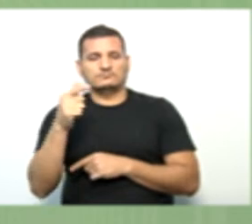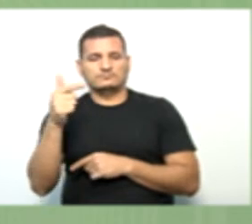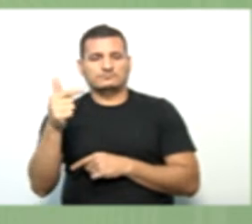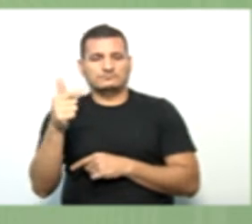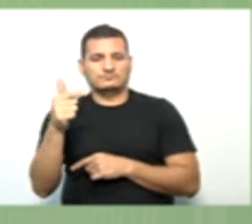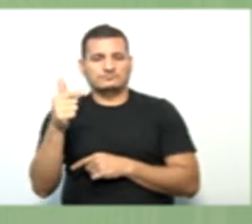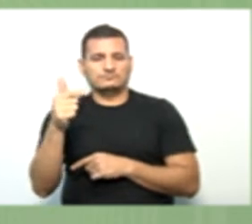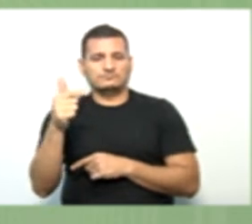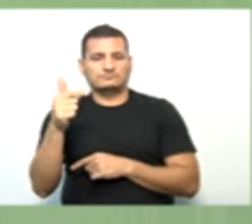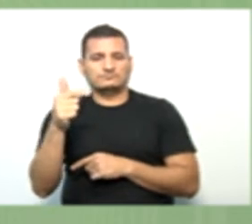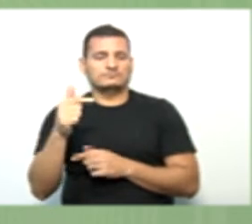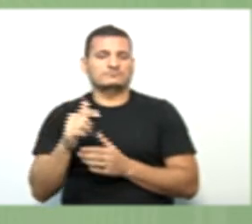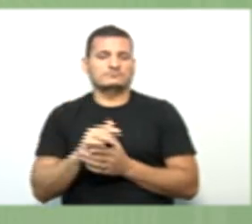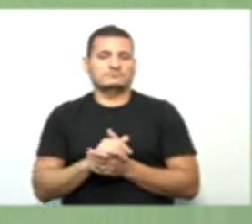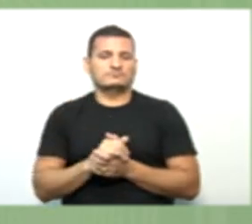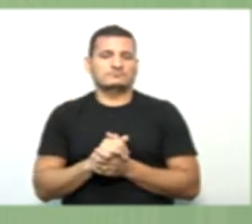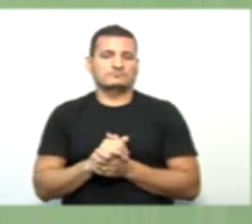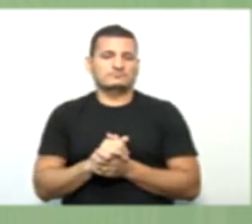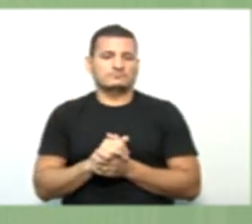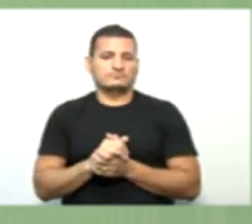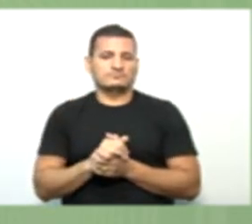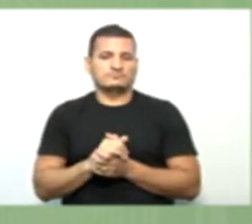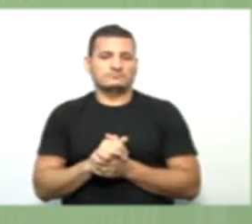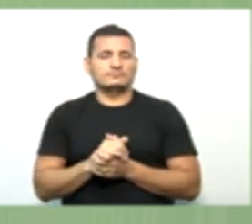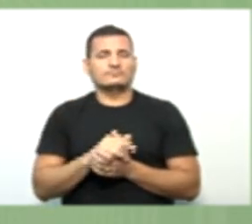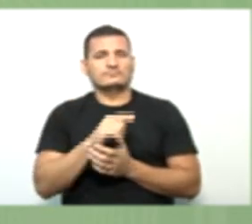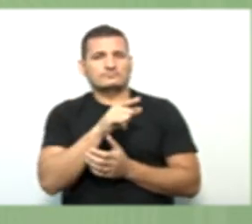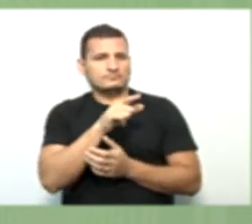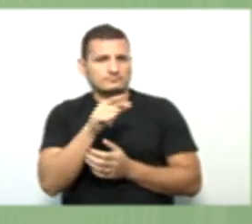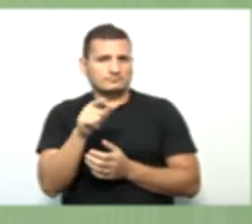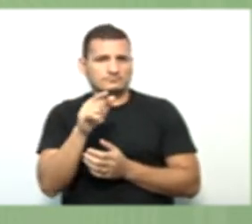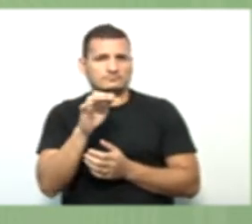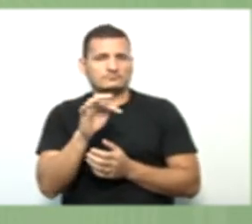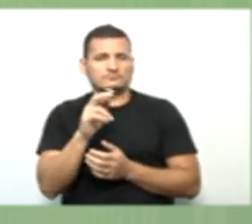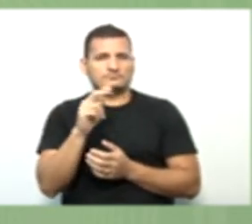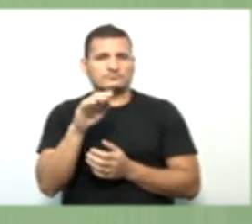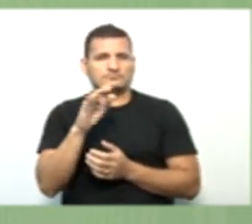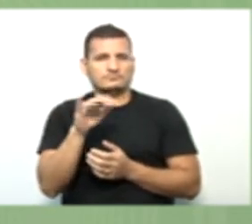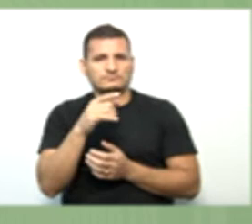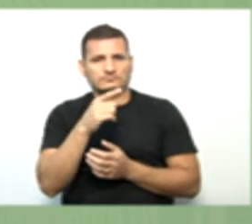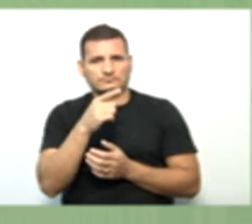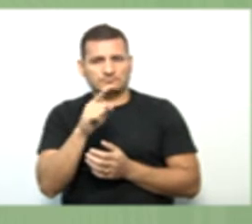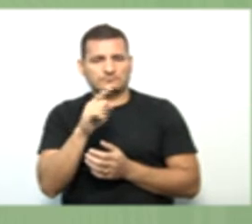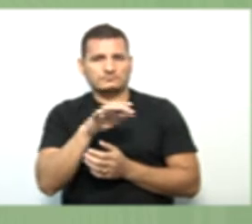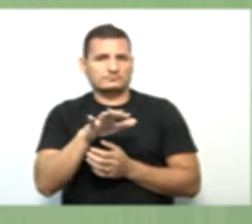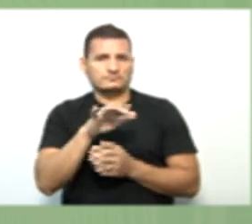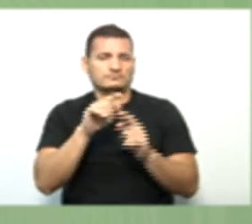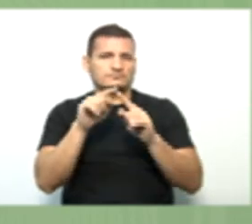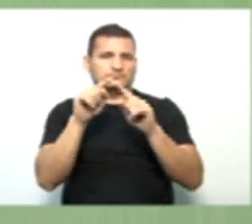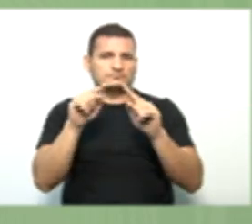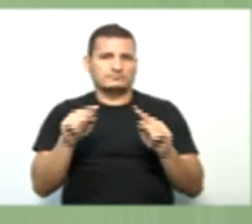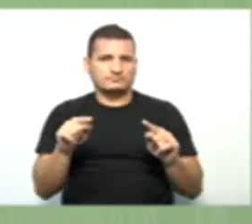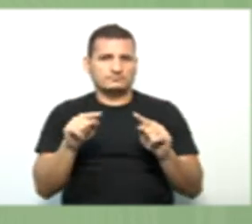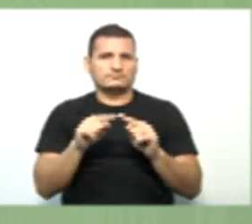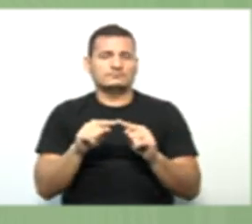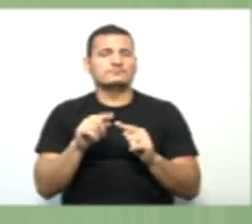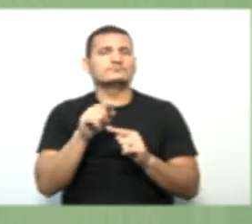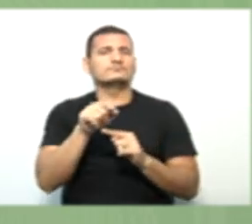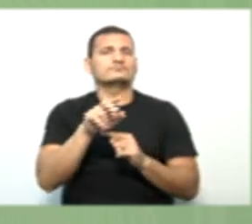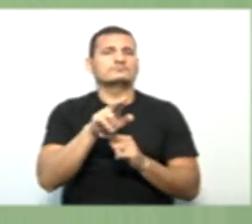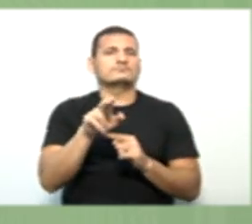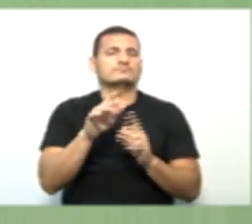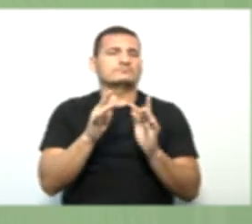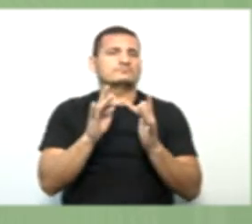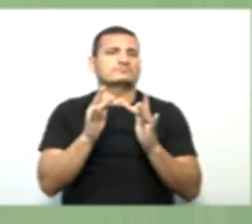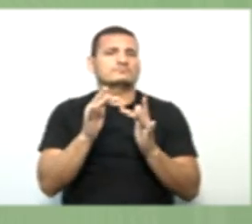área. Certo? Então, isso é uma função que calcula a área de um triângulo. Aí, como é que eu vou chamar essa função? Eu vou